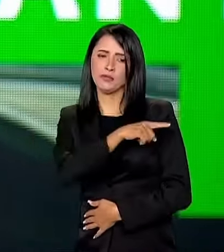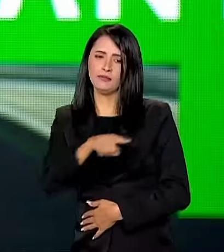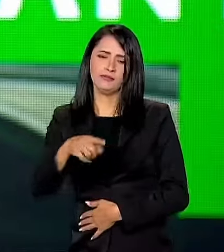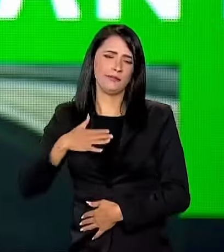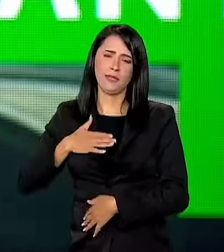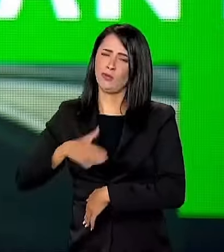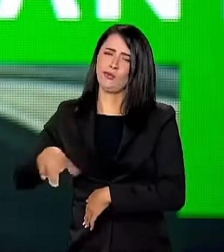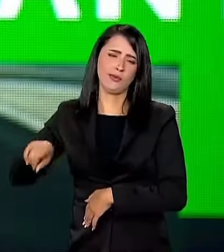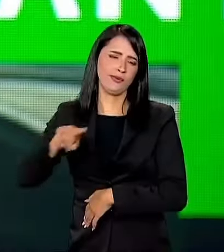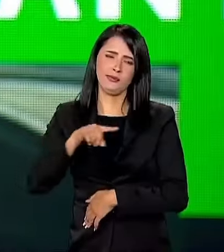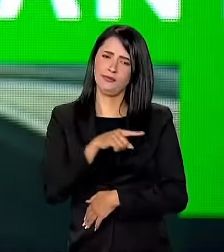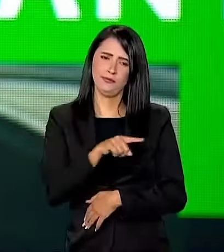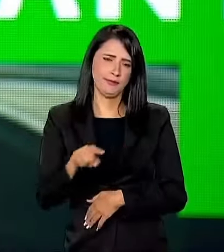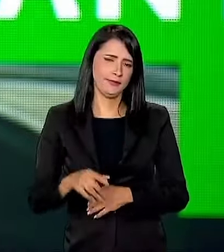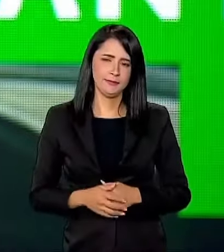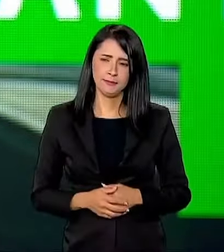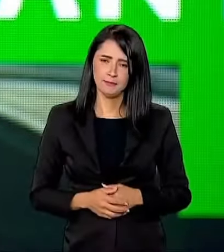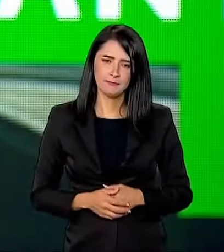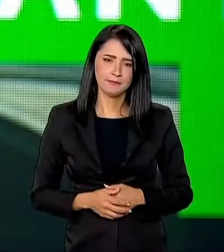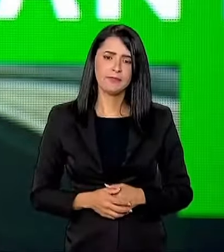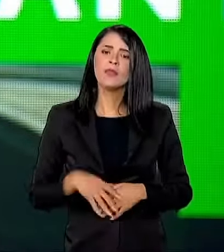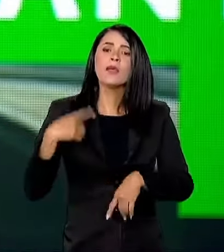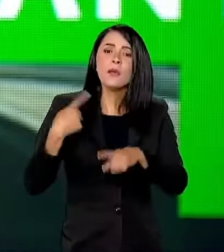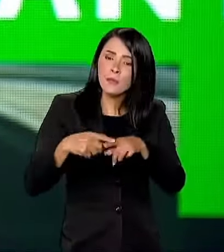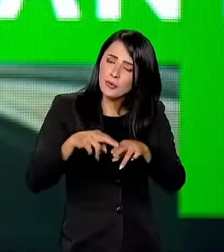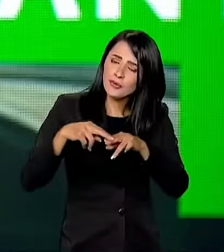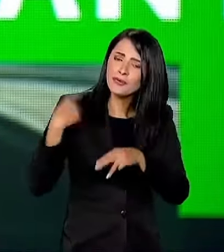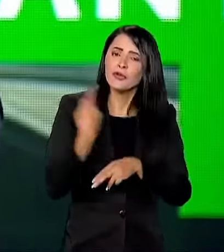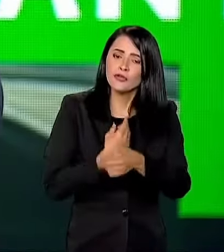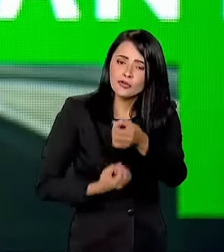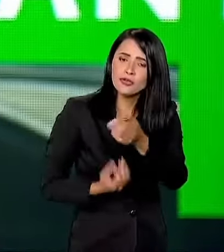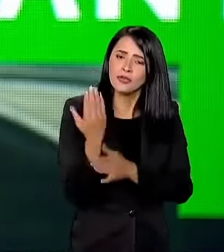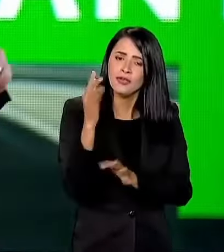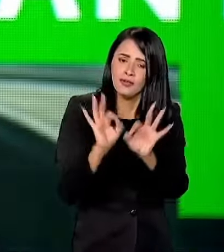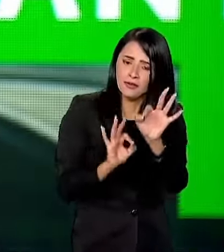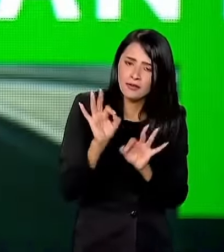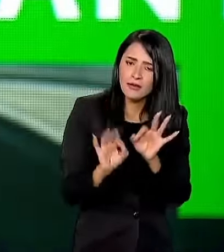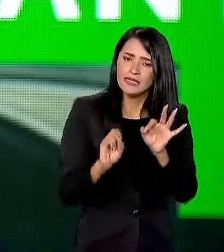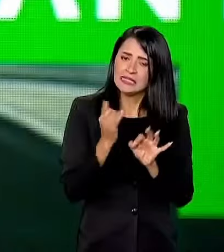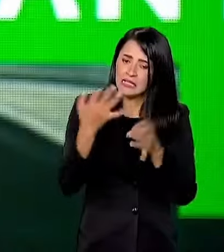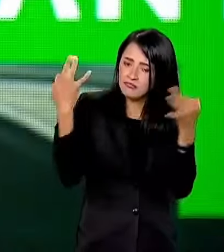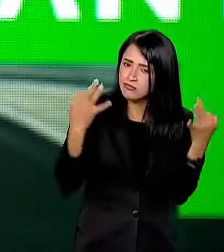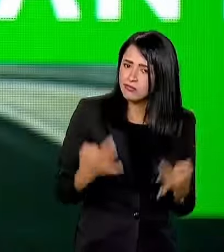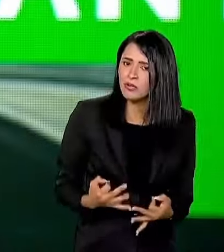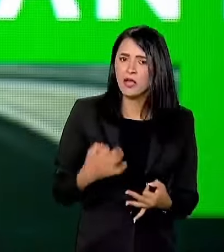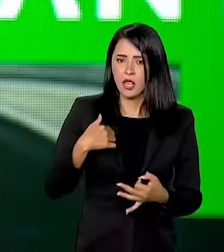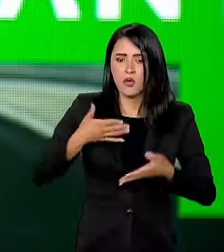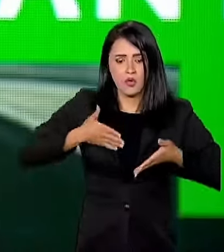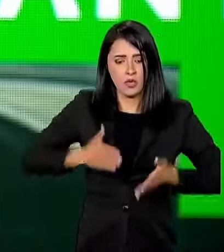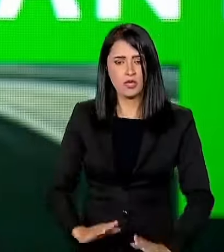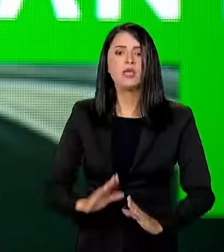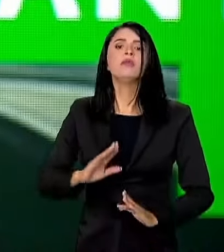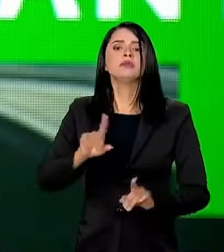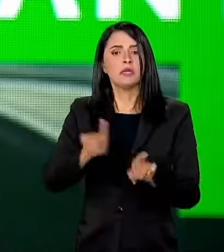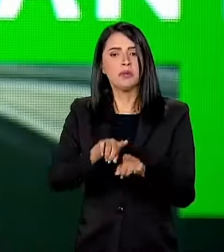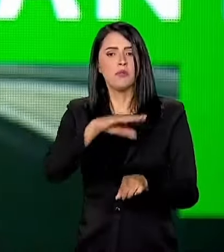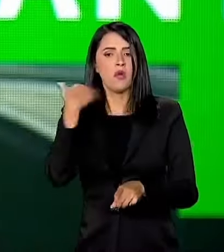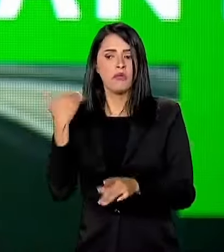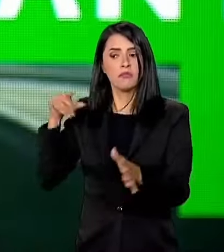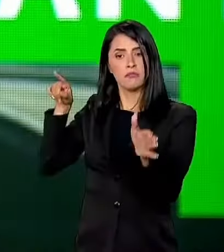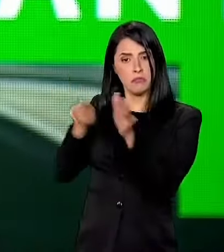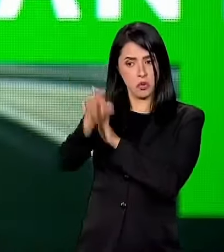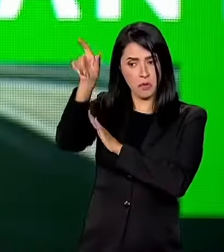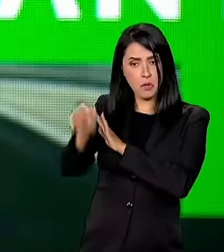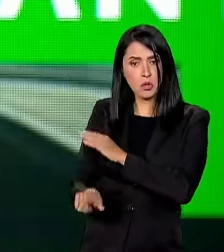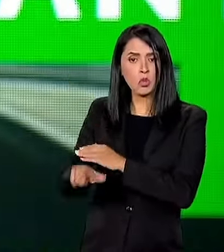É por isso que nós fazemos. Porque eu nasci e vou morrer sem nunca perguntar para um empresário